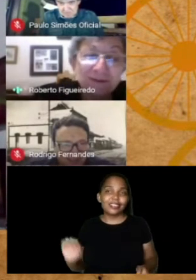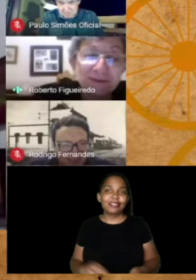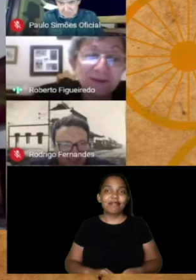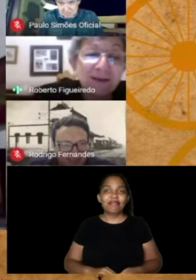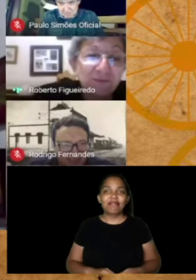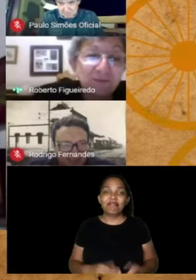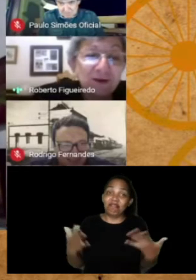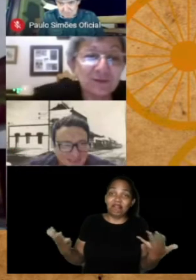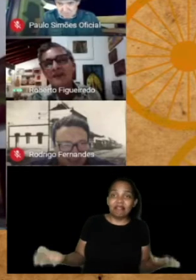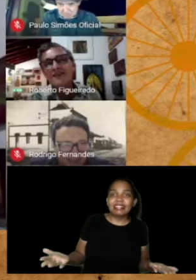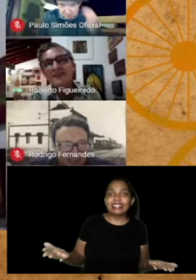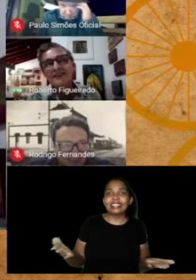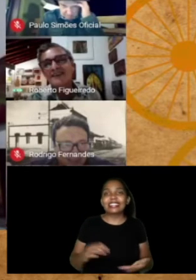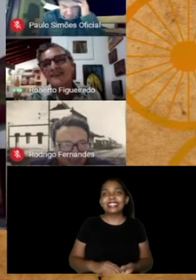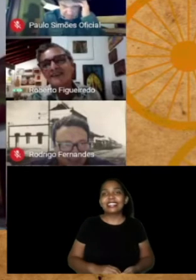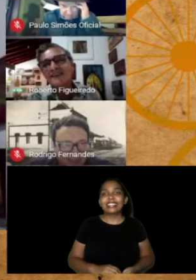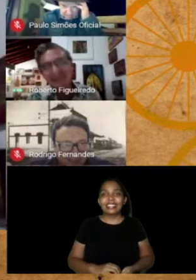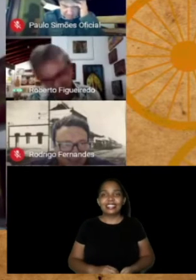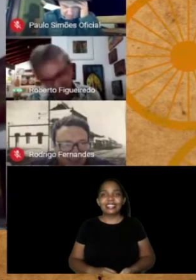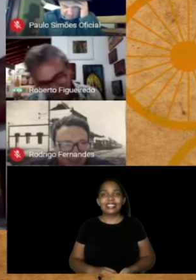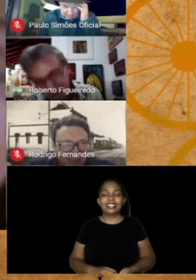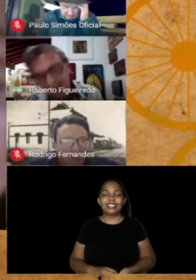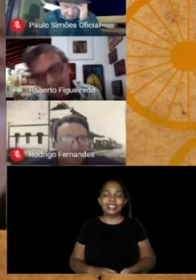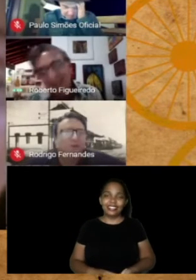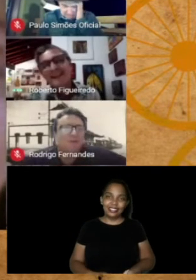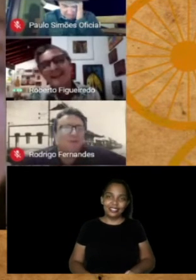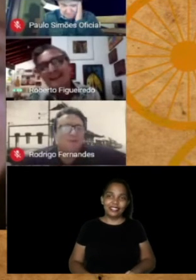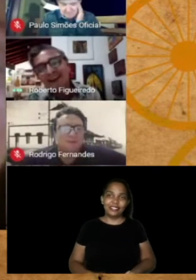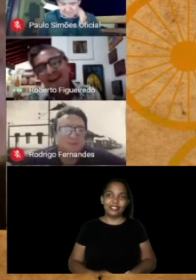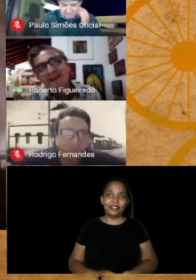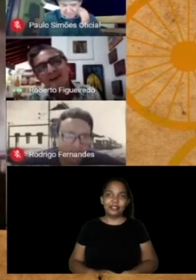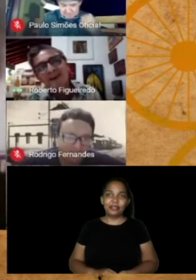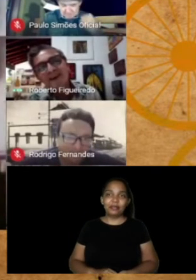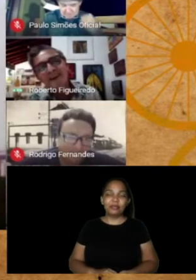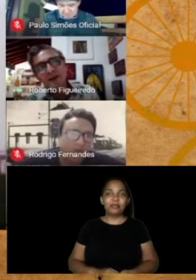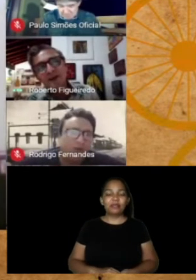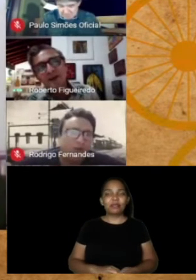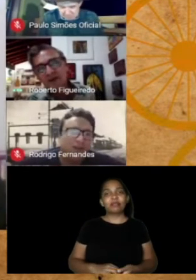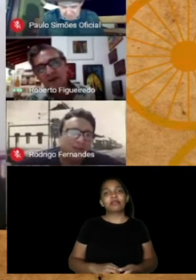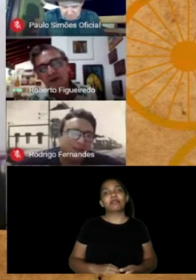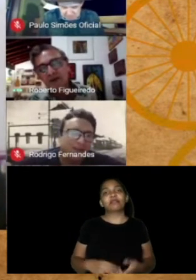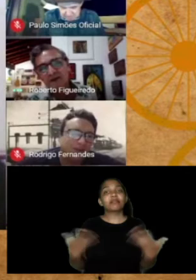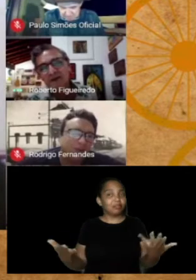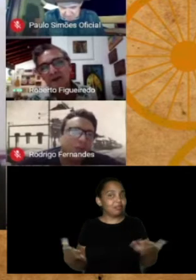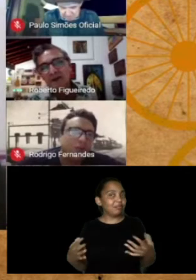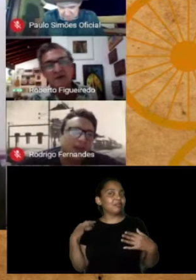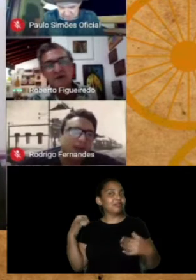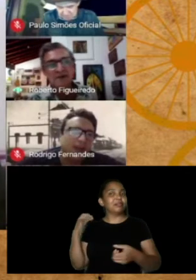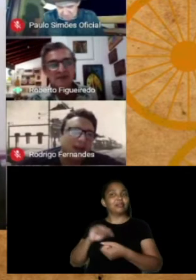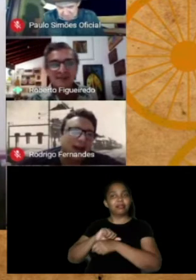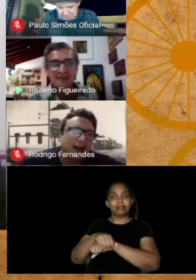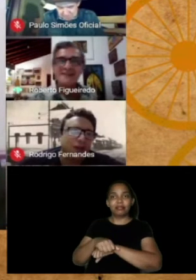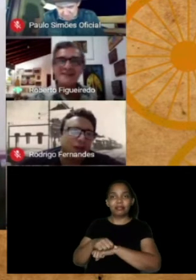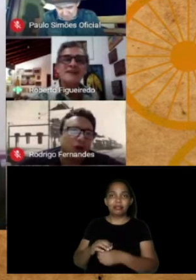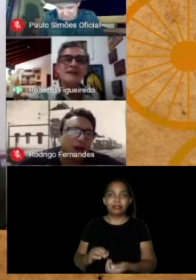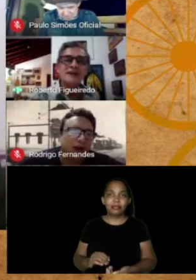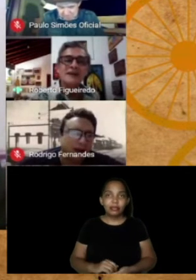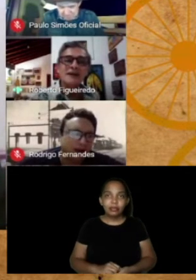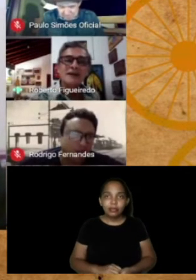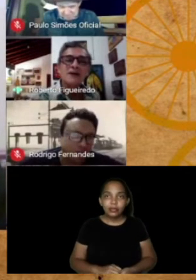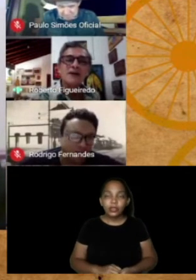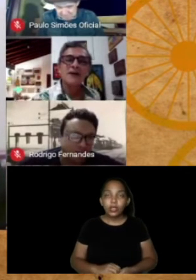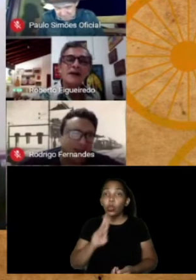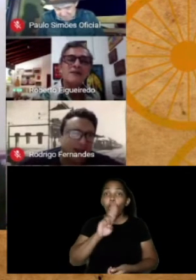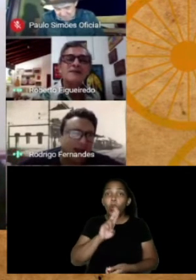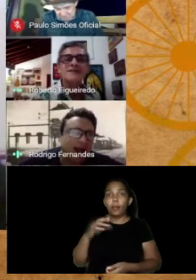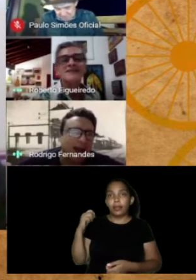então... Vamos também tinha. Amores. Da joia. Esse é o camisa de couro. O nome dele era Antônio